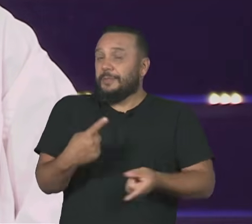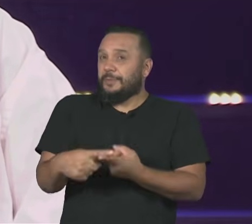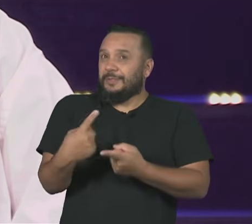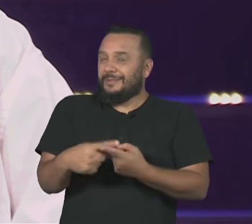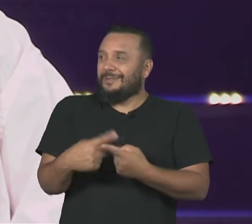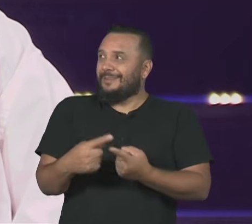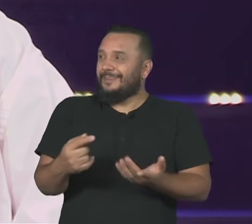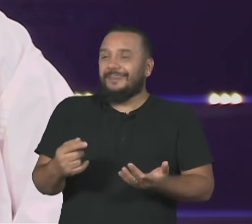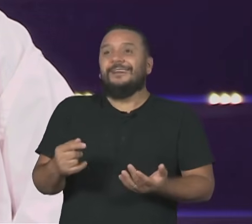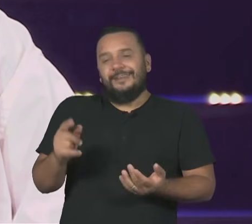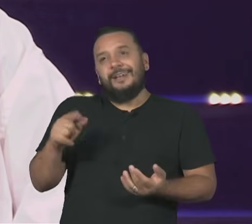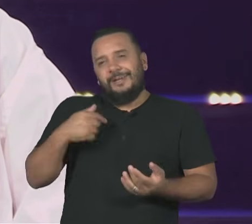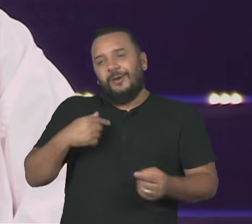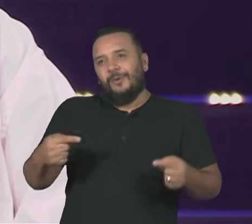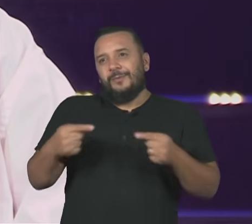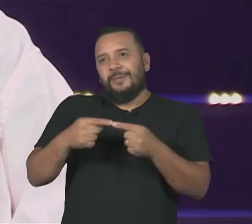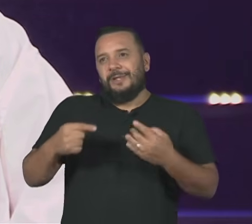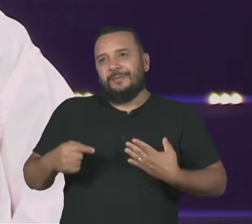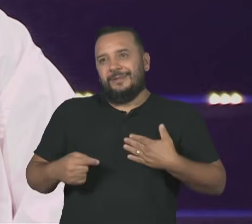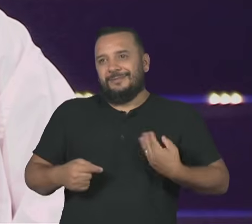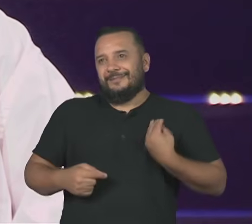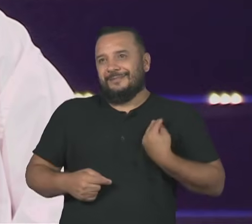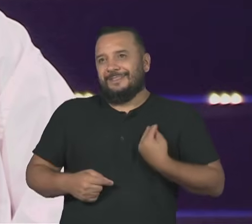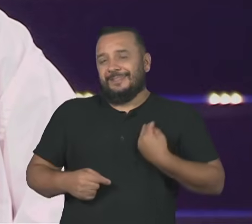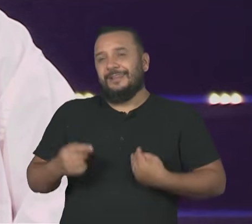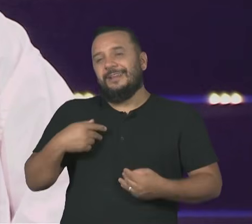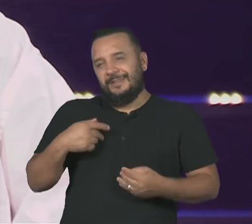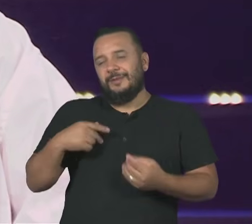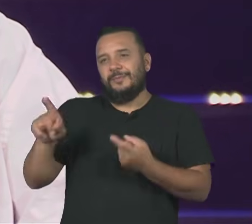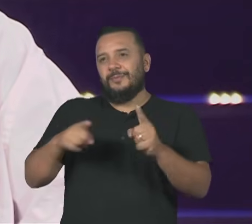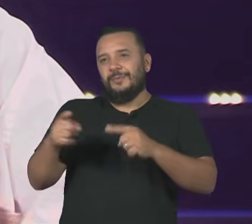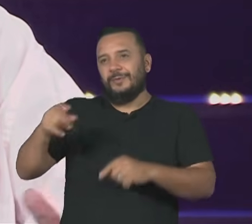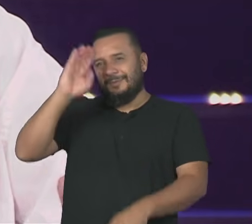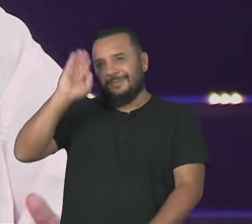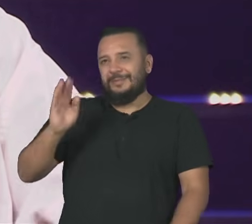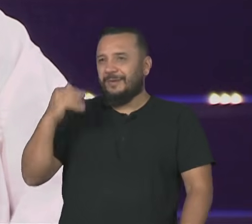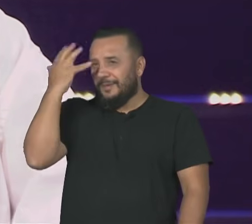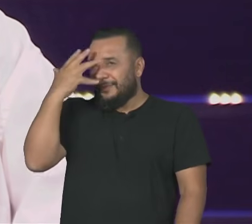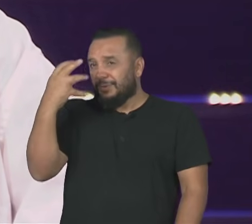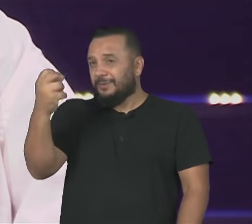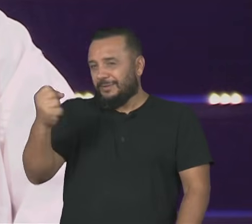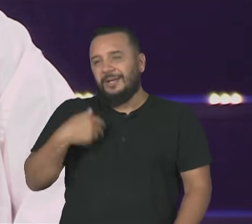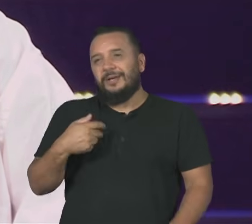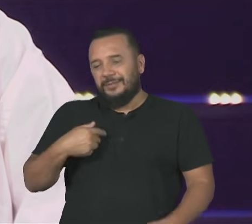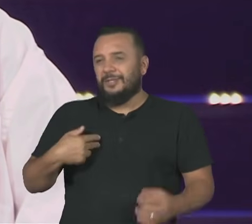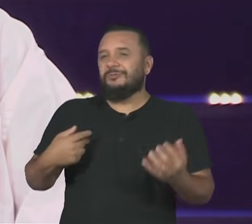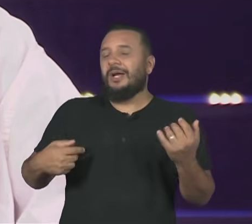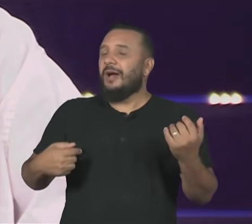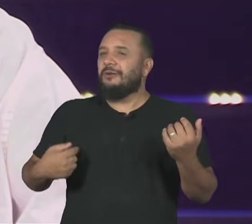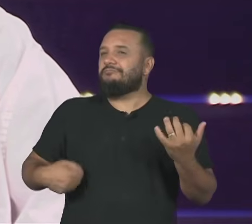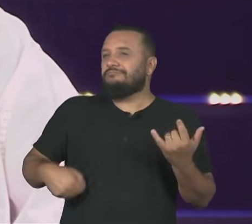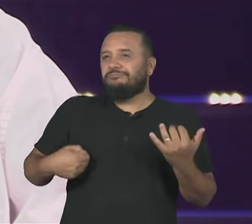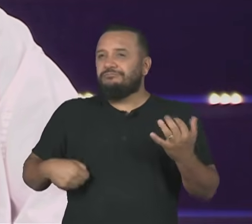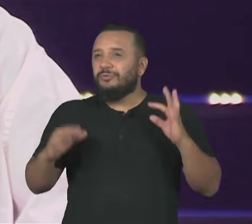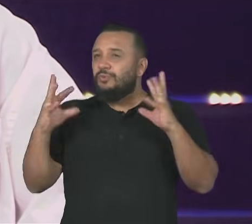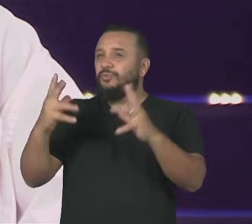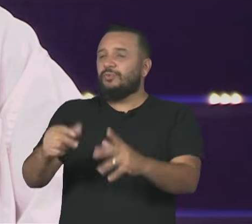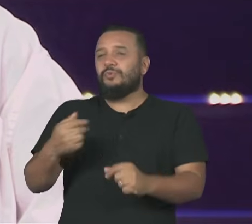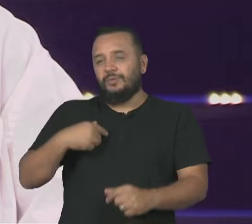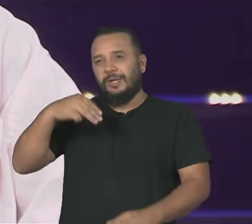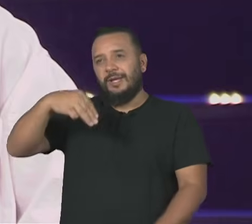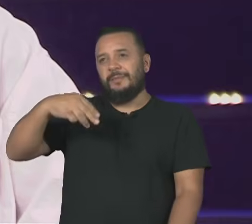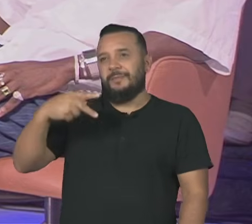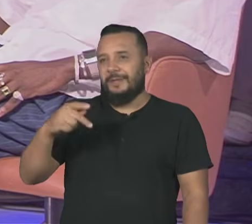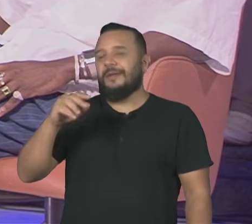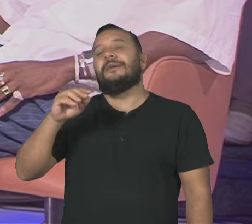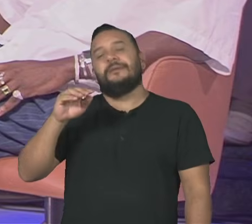meu universo, então eu sou apaixonado por música brasileira, a gente toca de tudo, assim, de música brasileira. Você teve num show